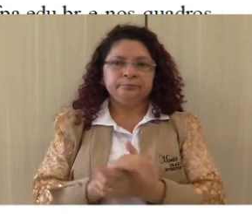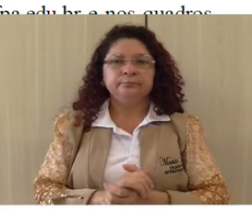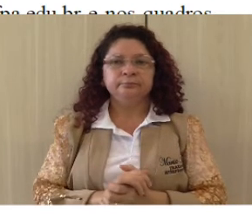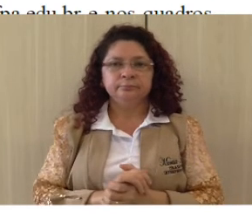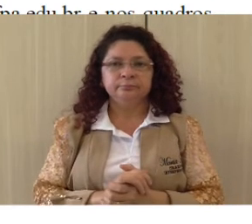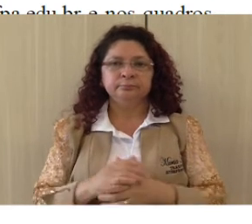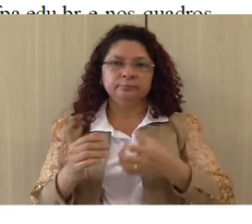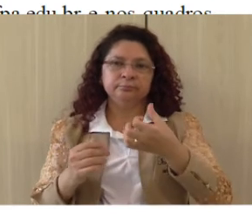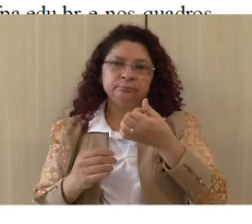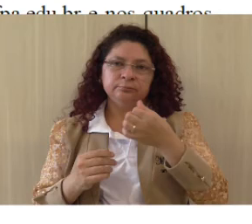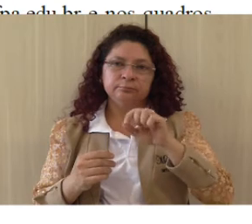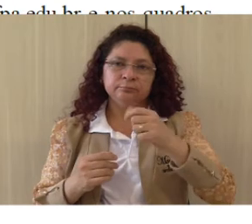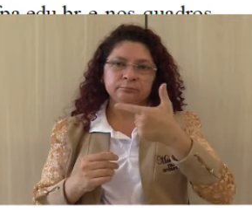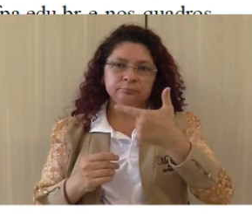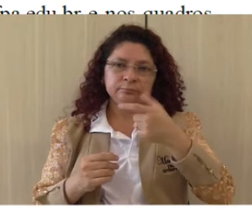Item